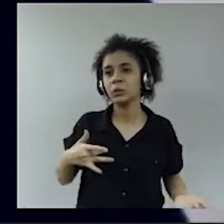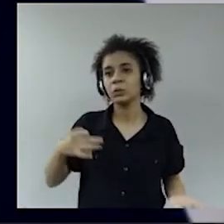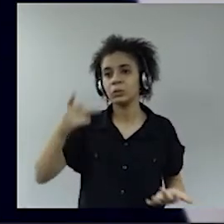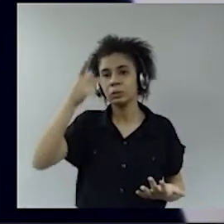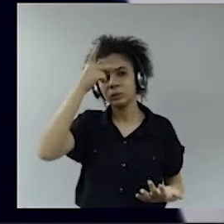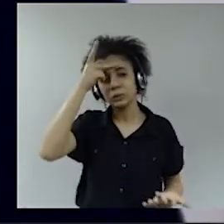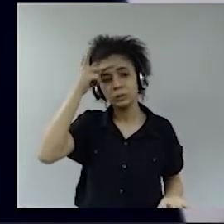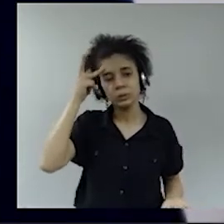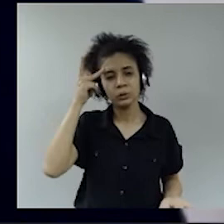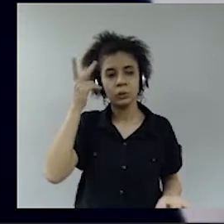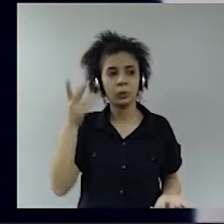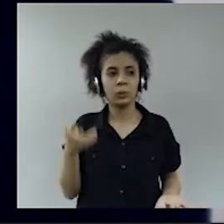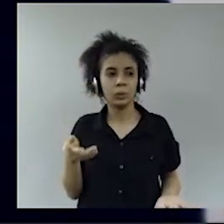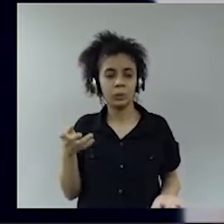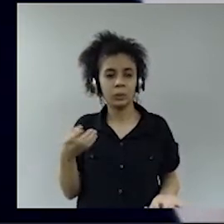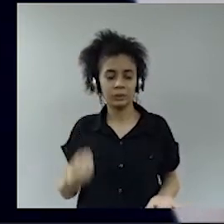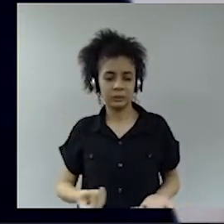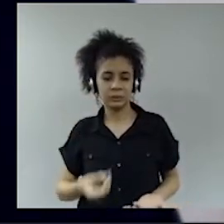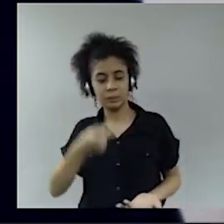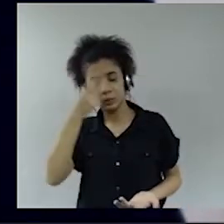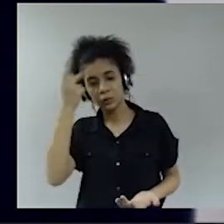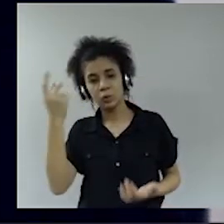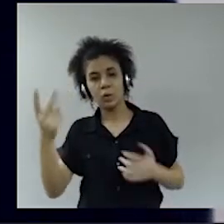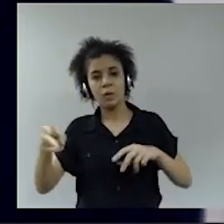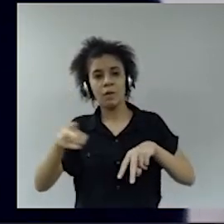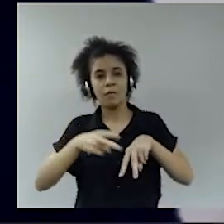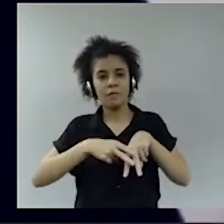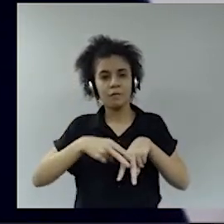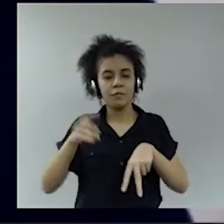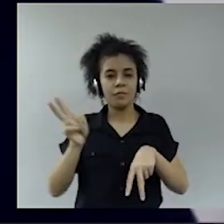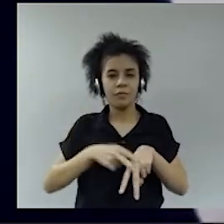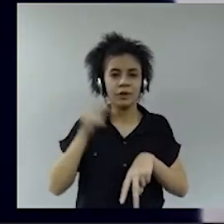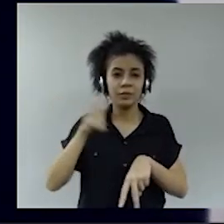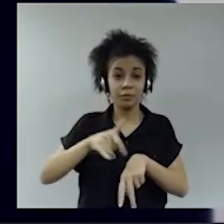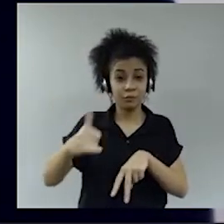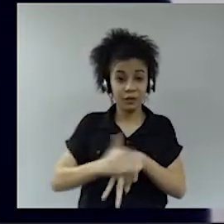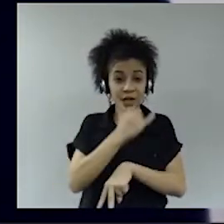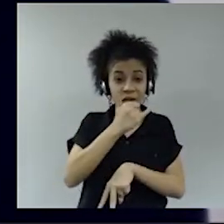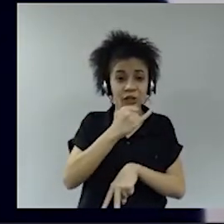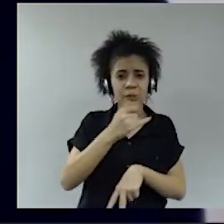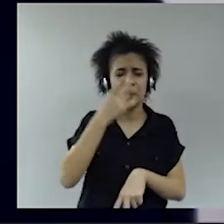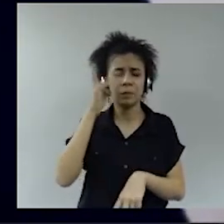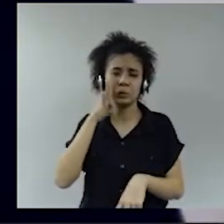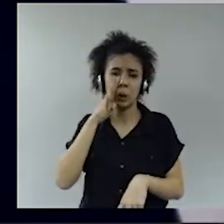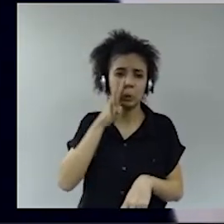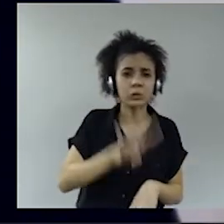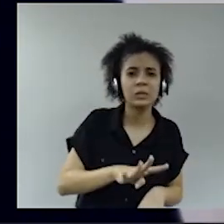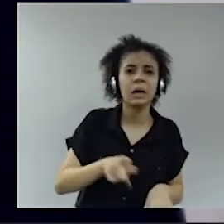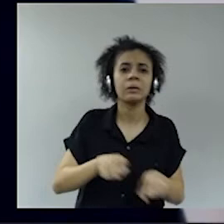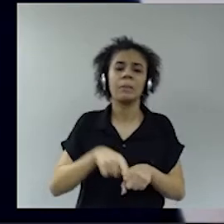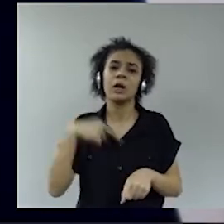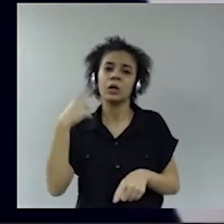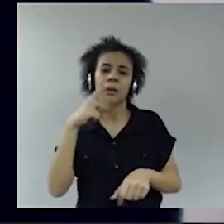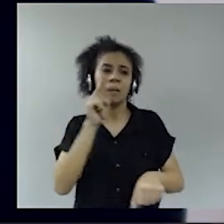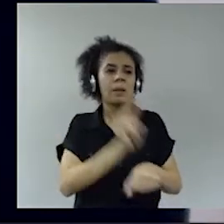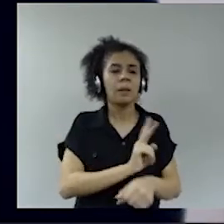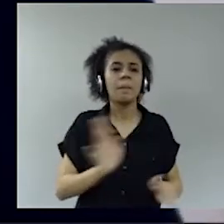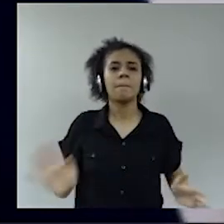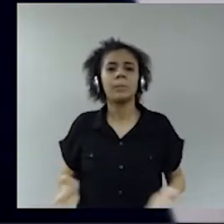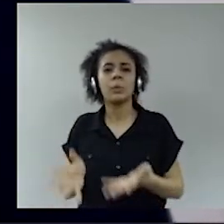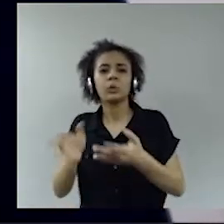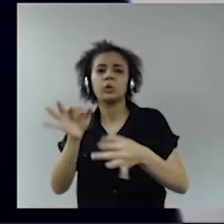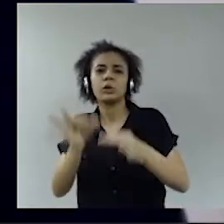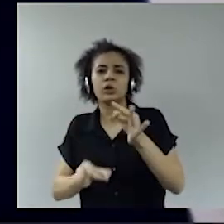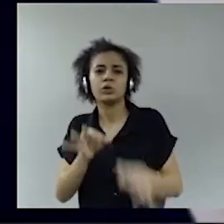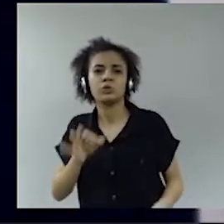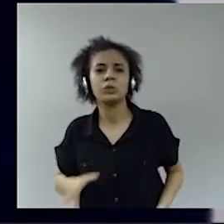pessoas envolvidas, das vítimas, dos acusados, dos advogados defensores, dos promotores de